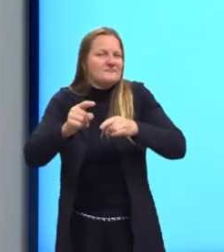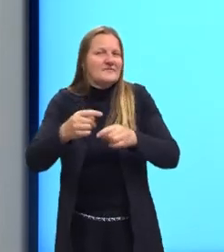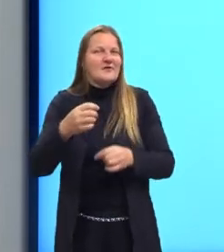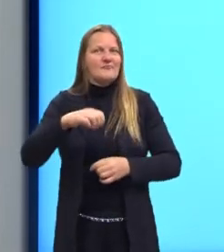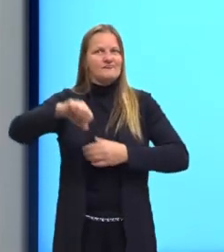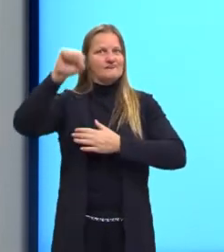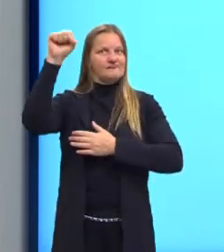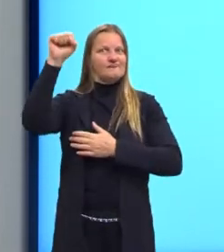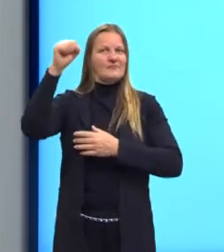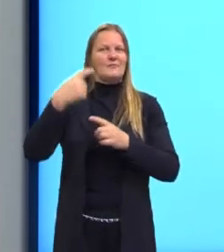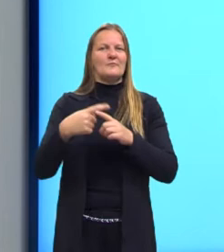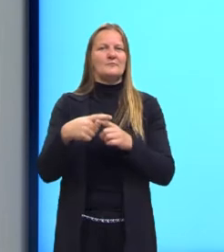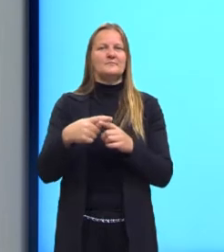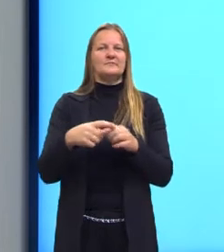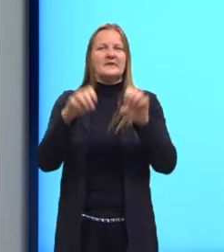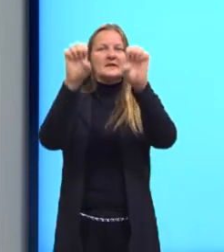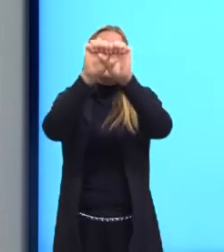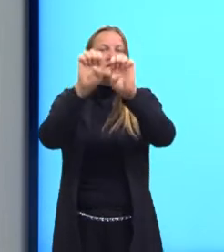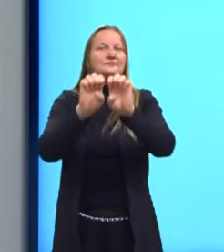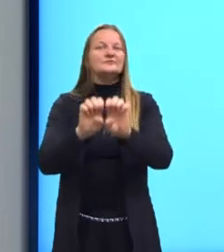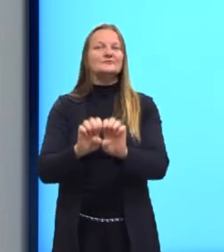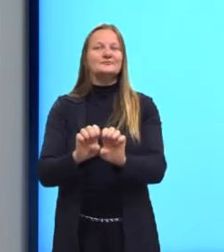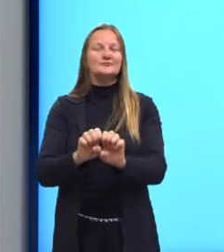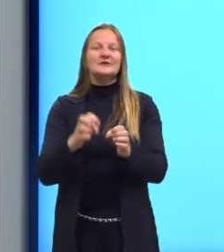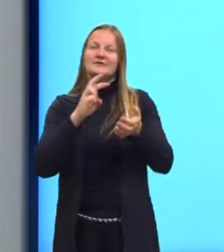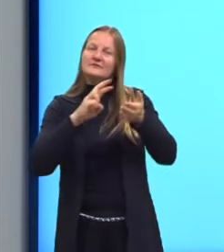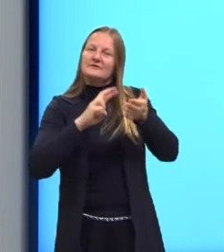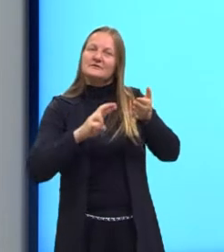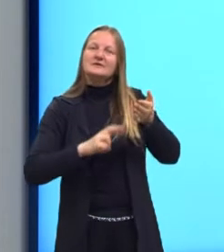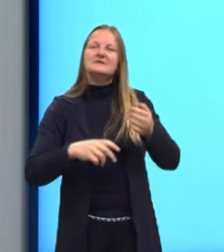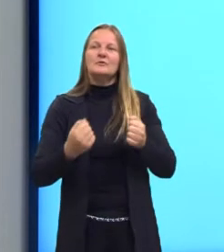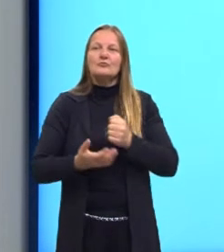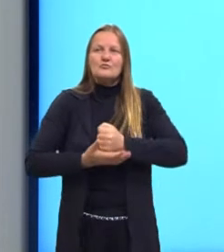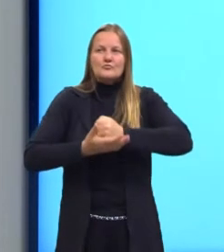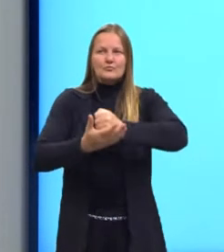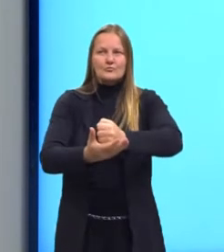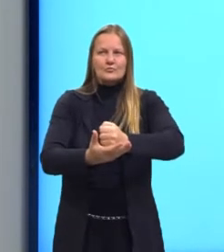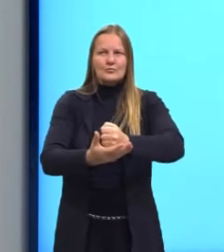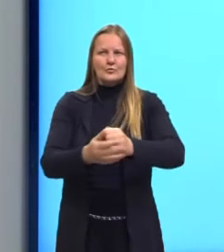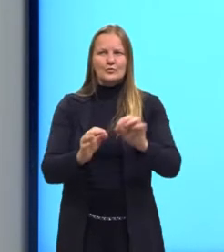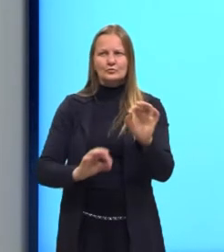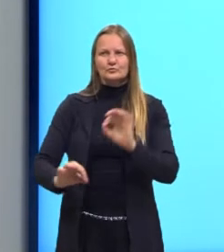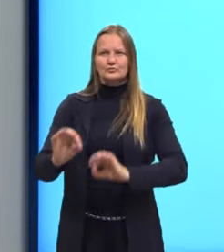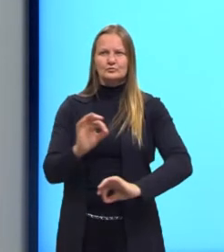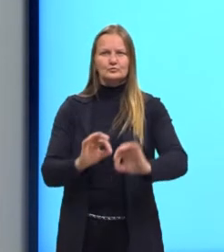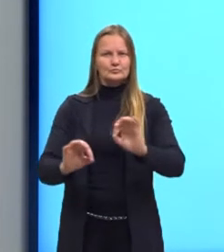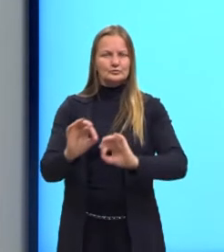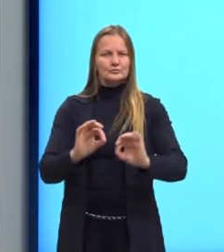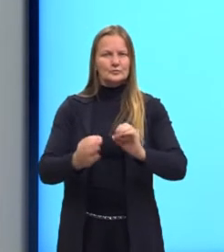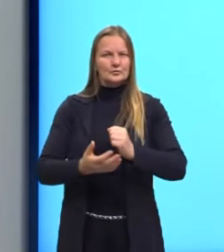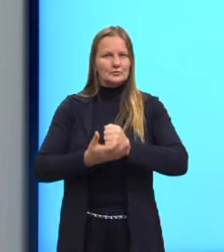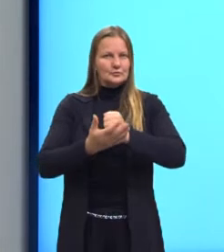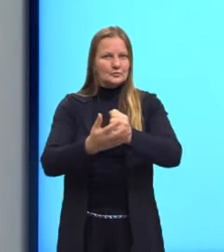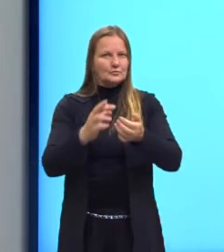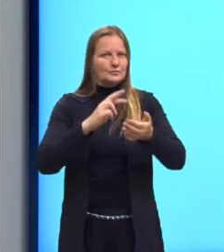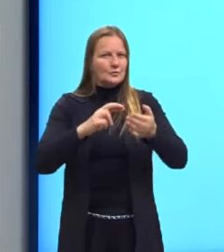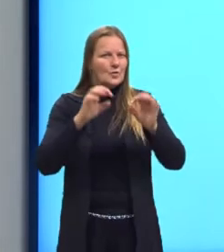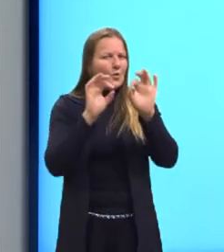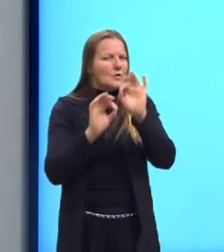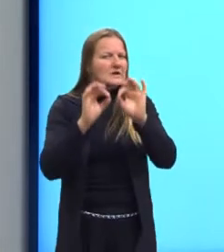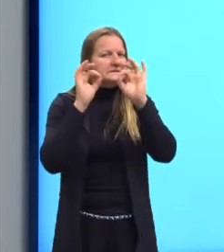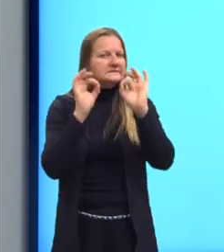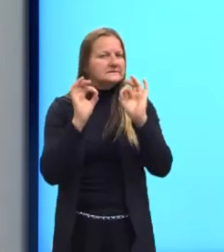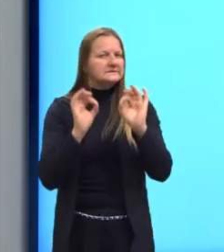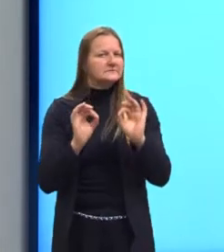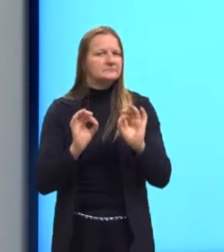porque o esqueleto que é a mesma coisa que é estrutura vai nos salvar e nos ajudar bom